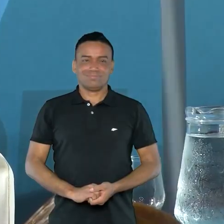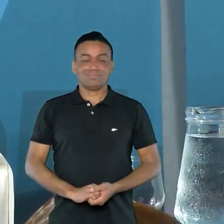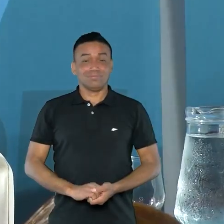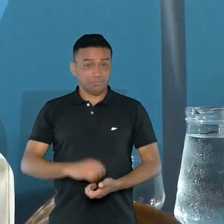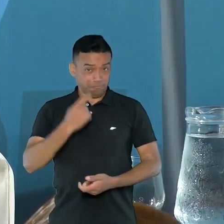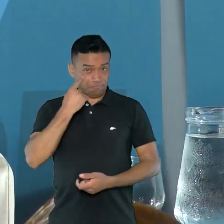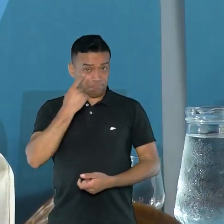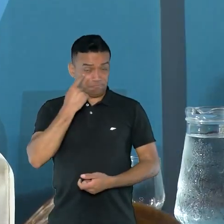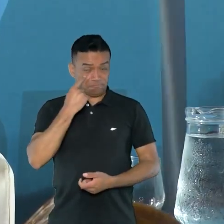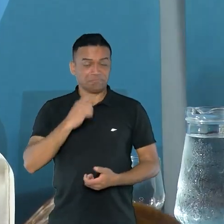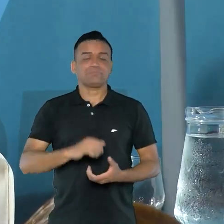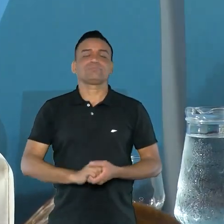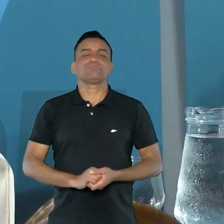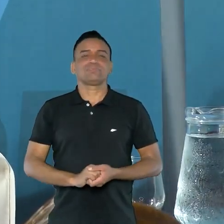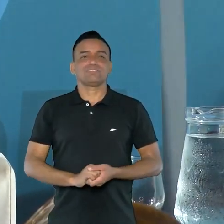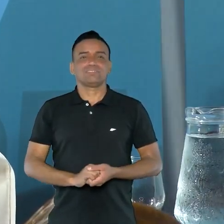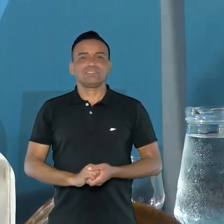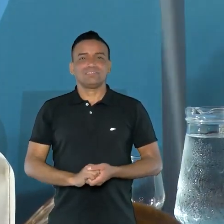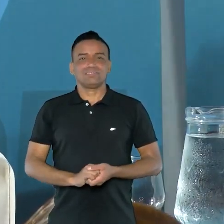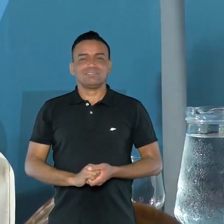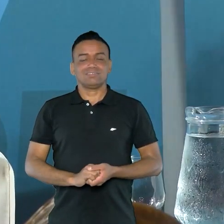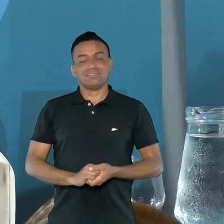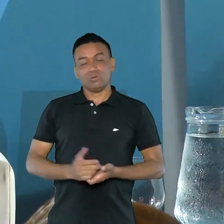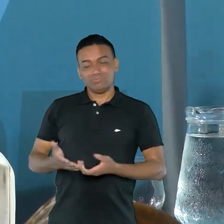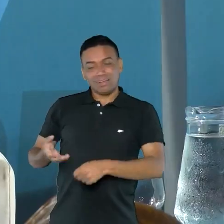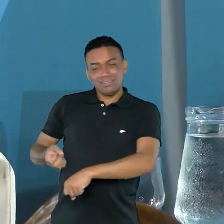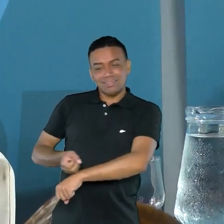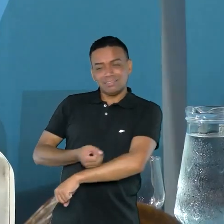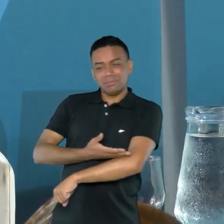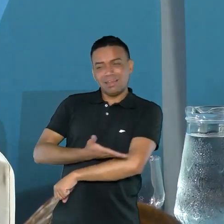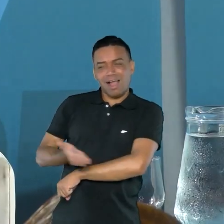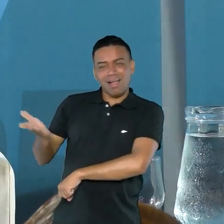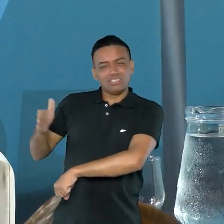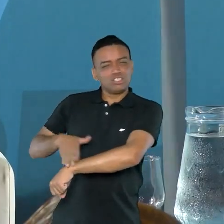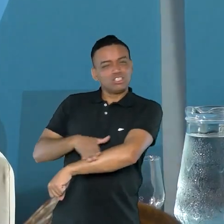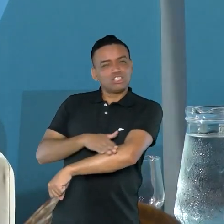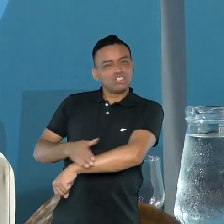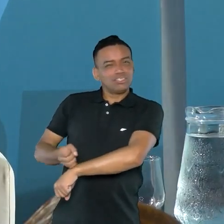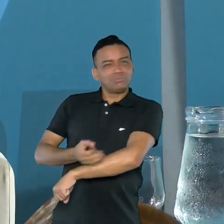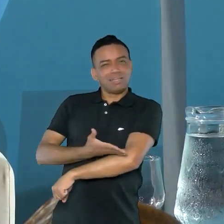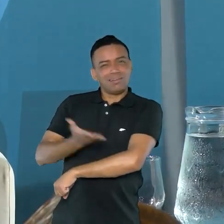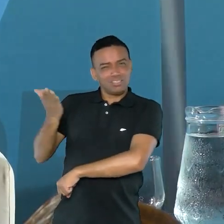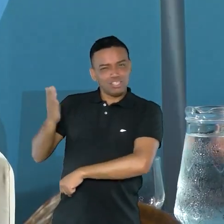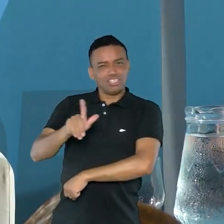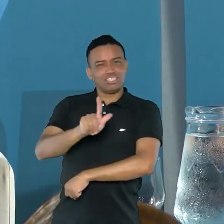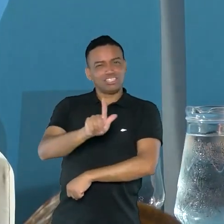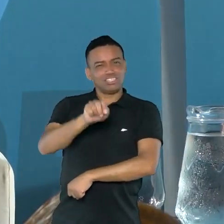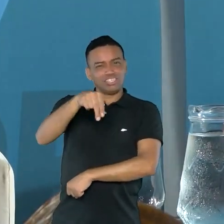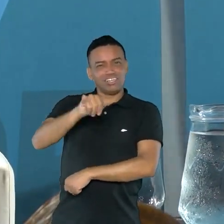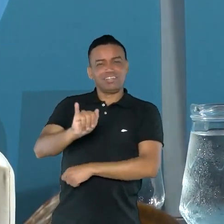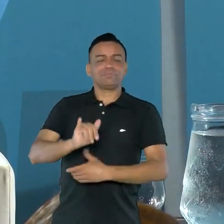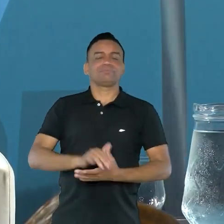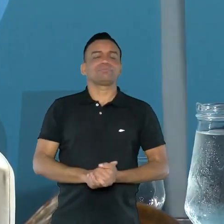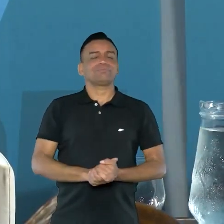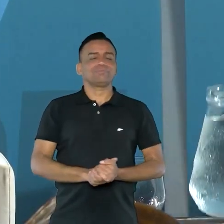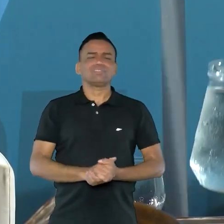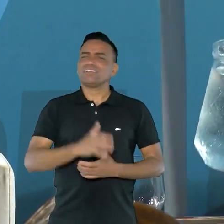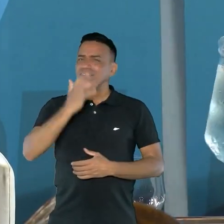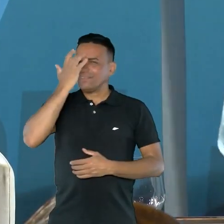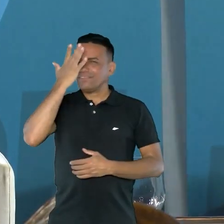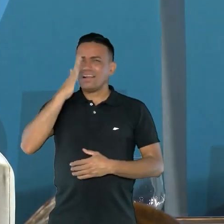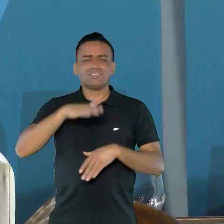Olhem só a sensibilidade da nossa ilustre convidada aqui. É mais fácil